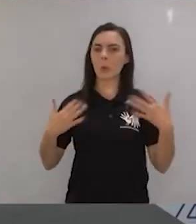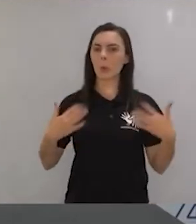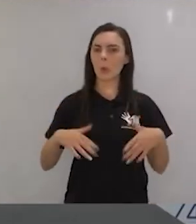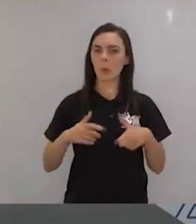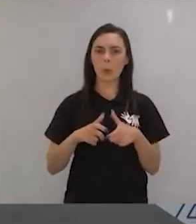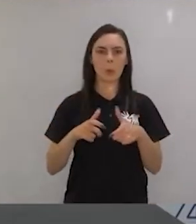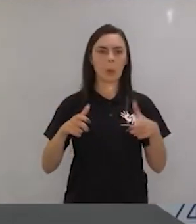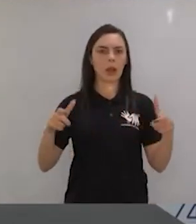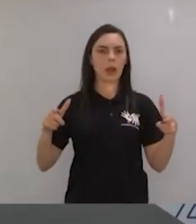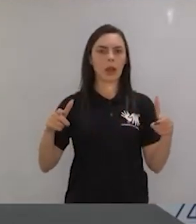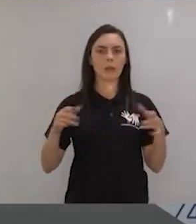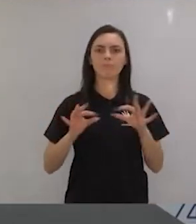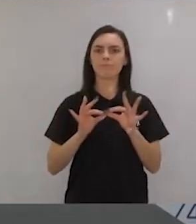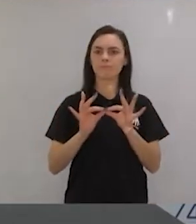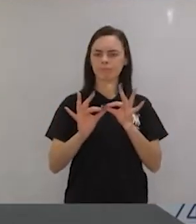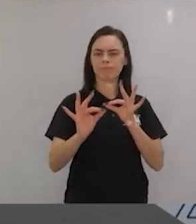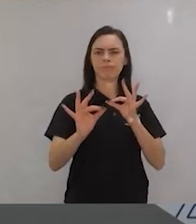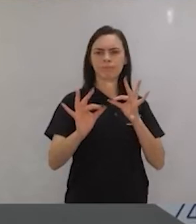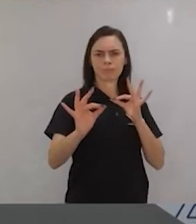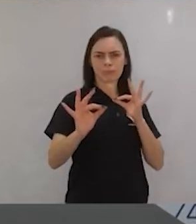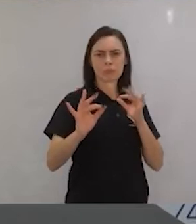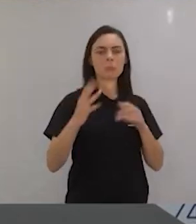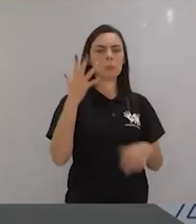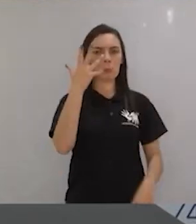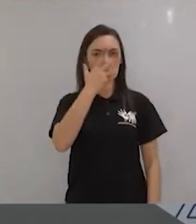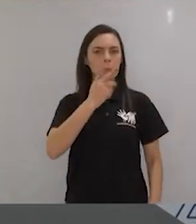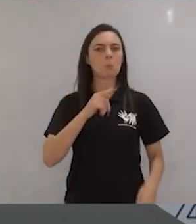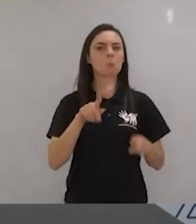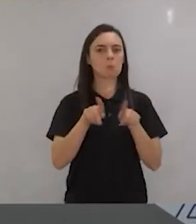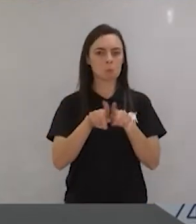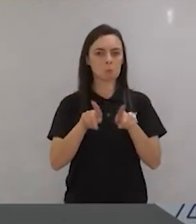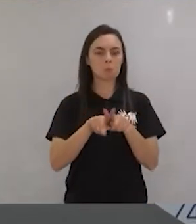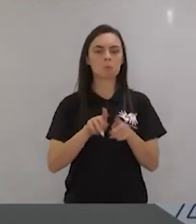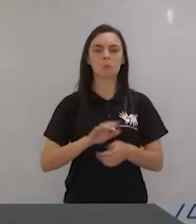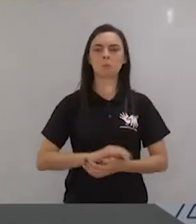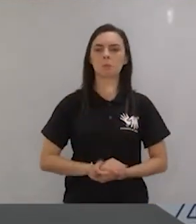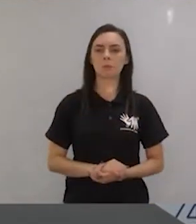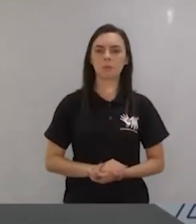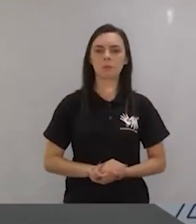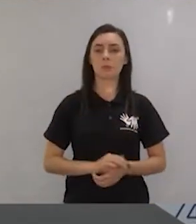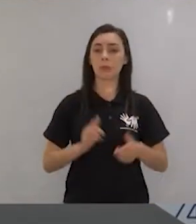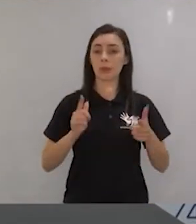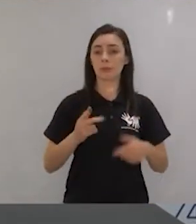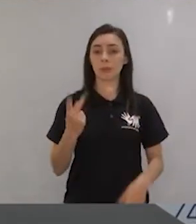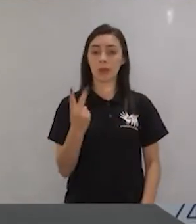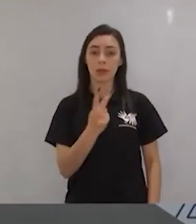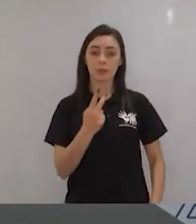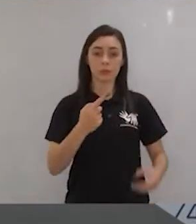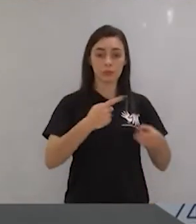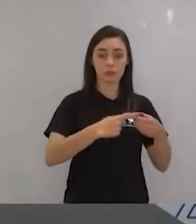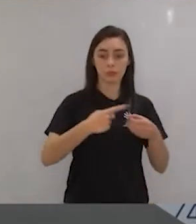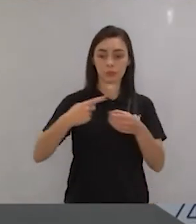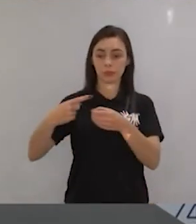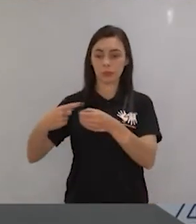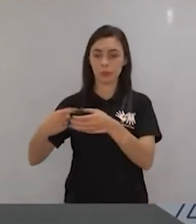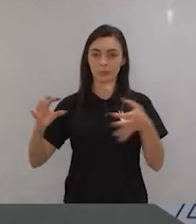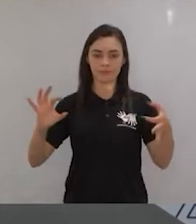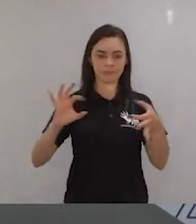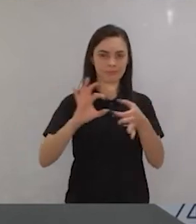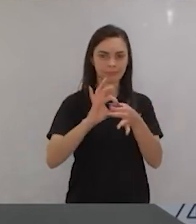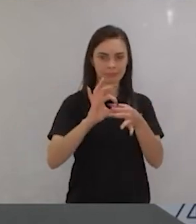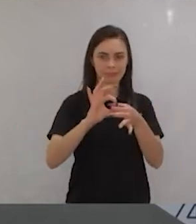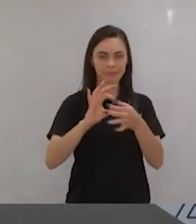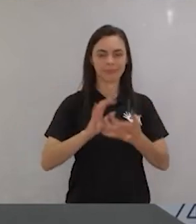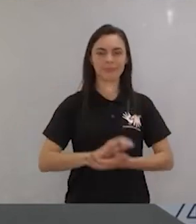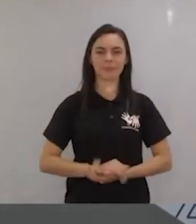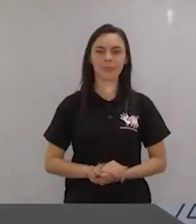uma ponte bem grande e bem comprida e muito bonita. E ela está ligando essas duas cidades, para as duas